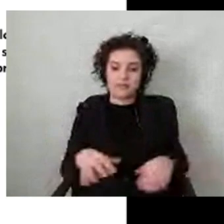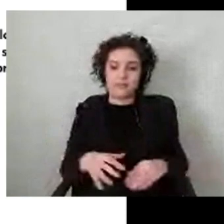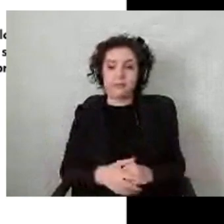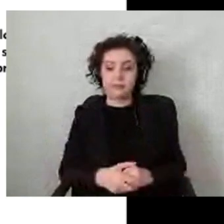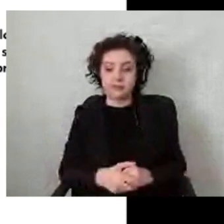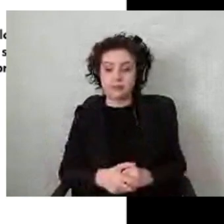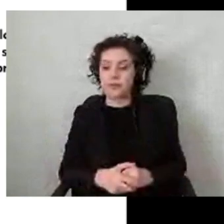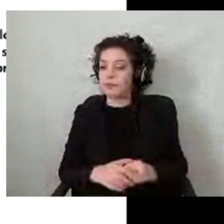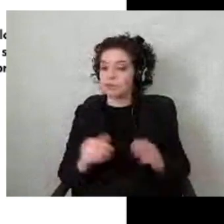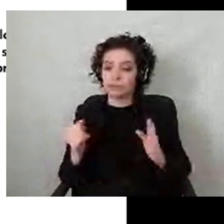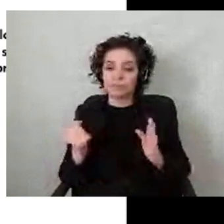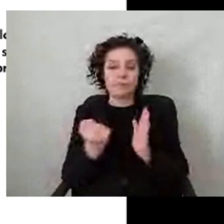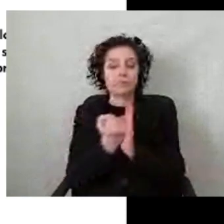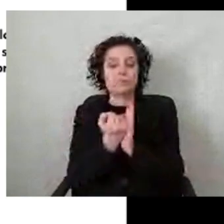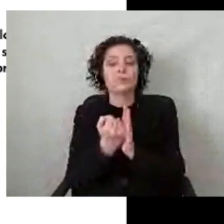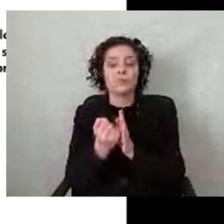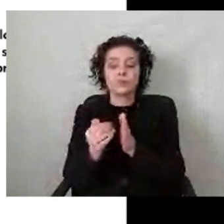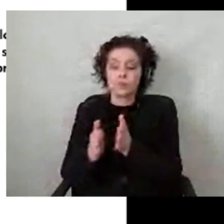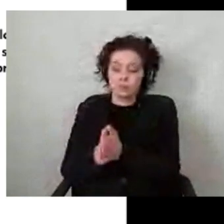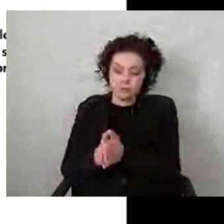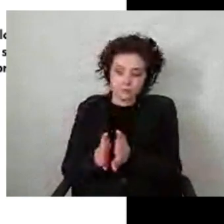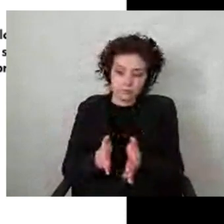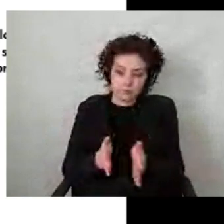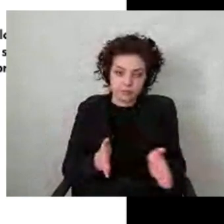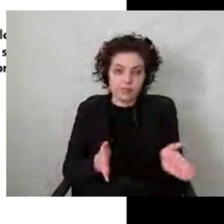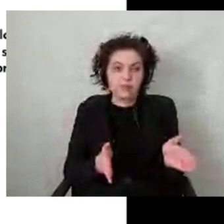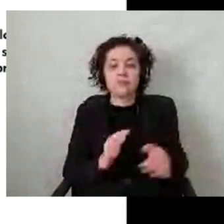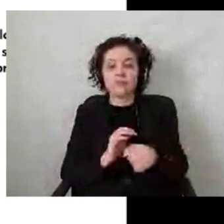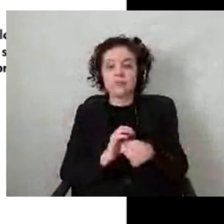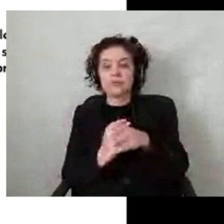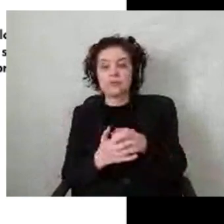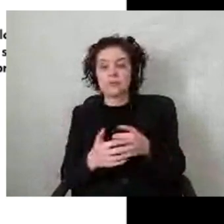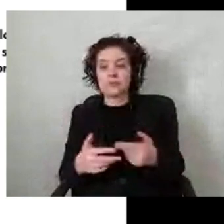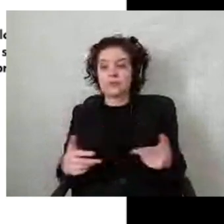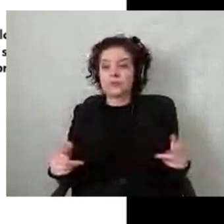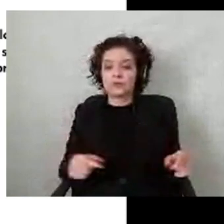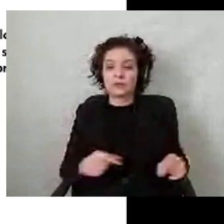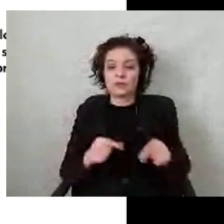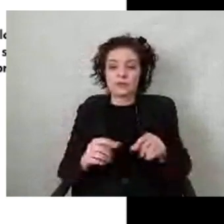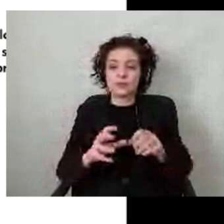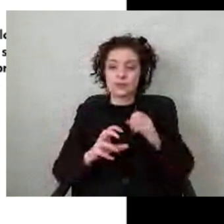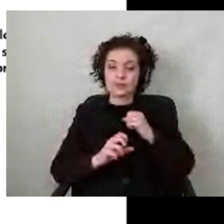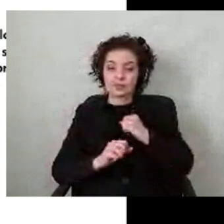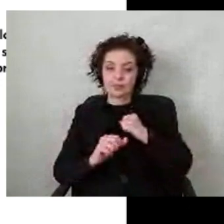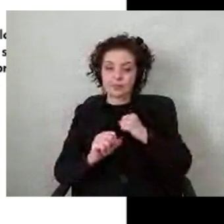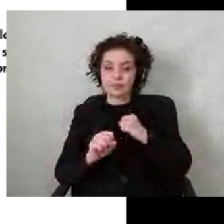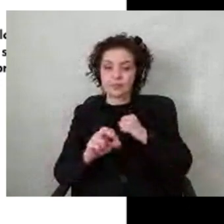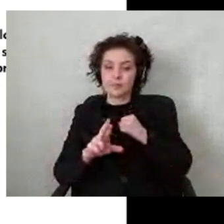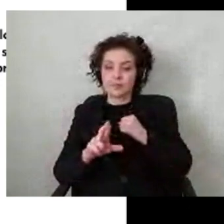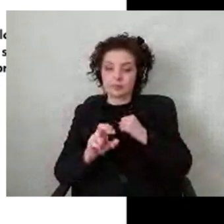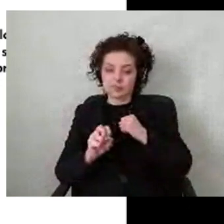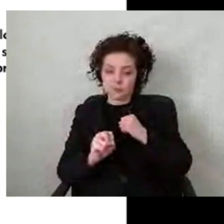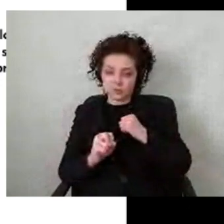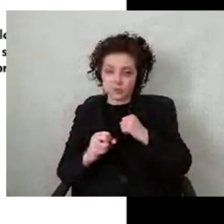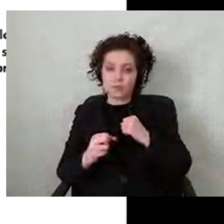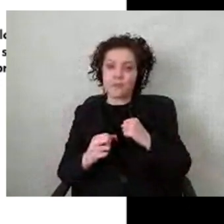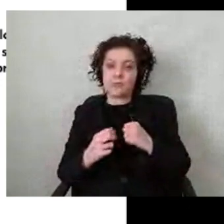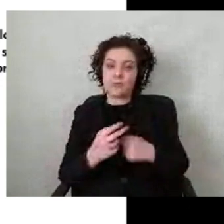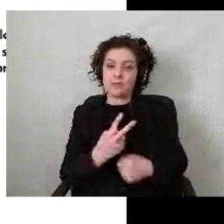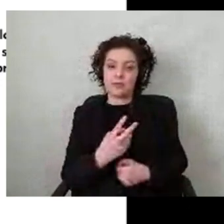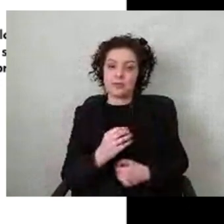essa linha de tempo dos coronavírus foi a infecção por SARS-CoV, que aconteceu em 2002.